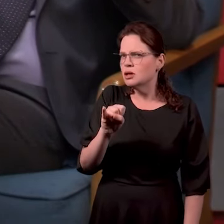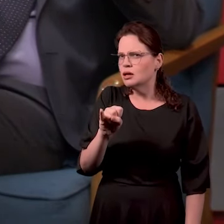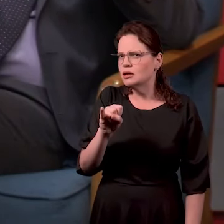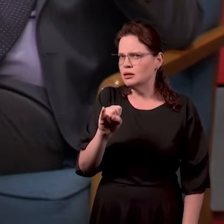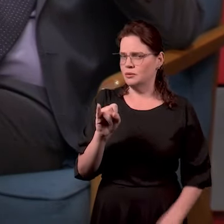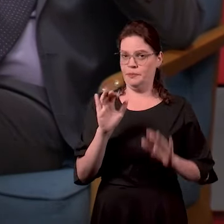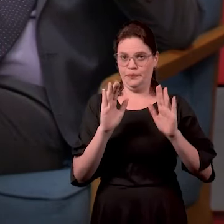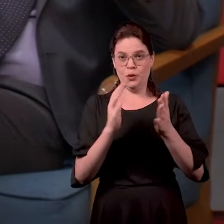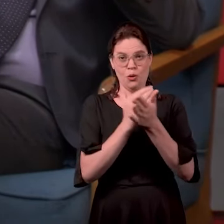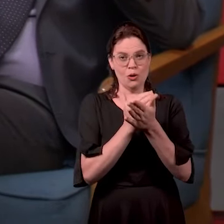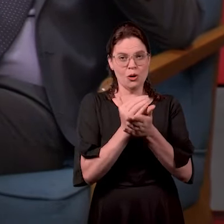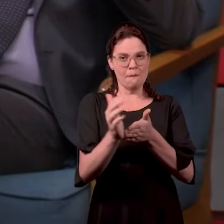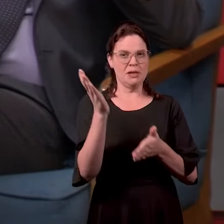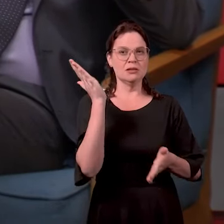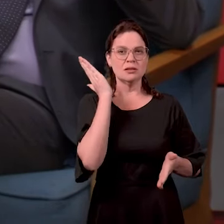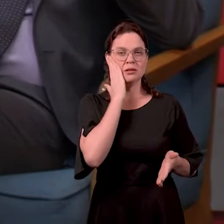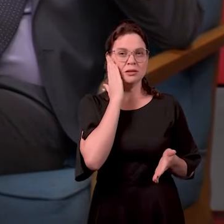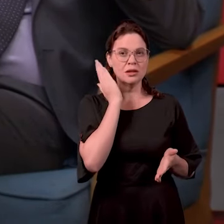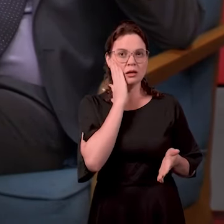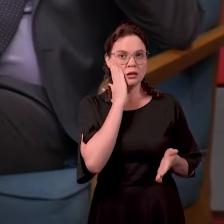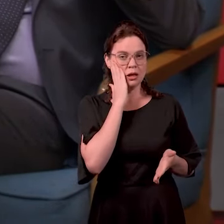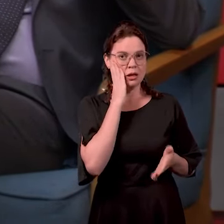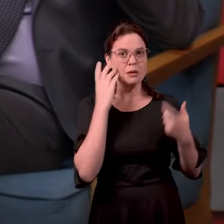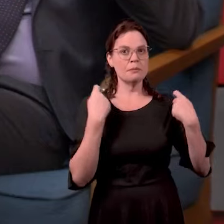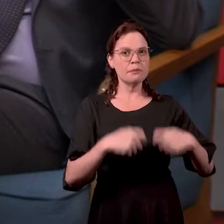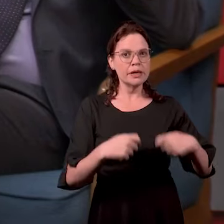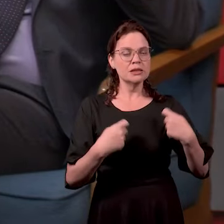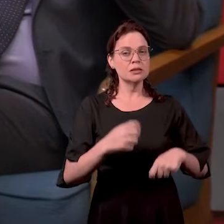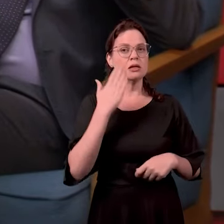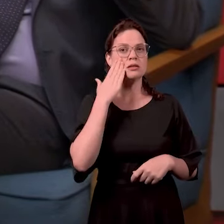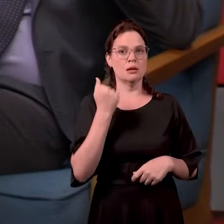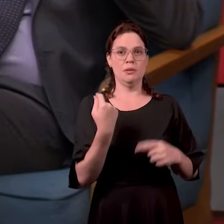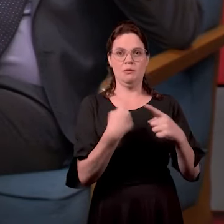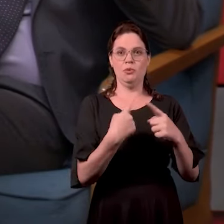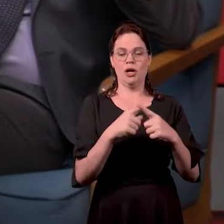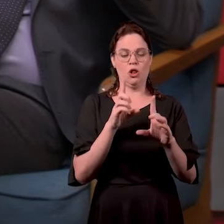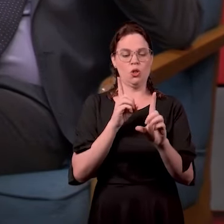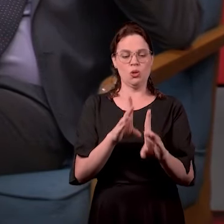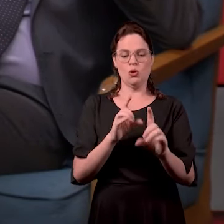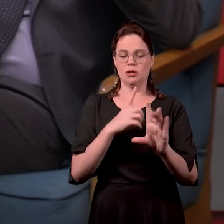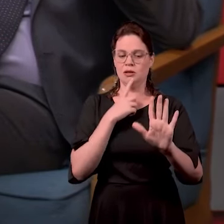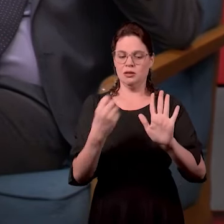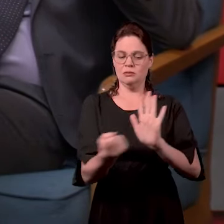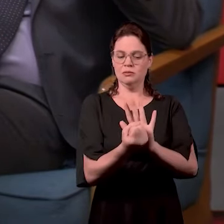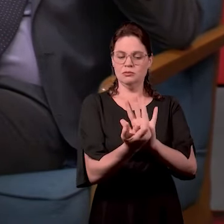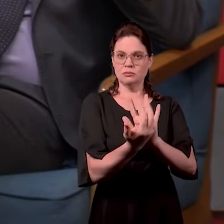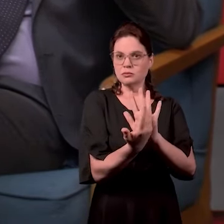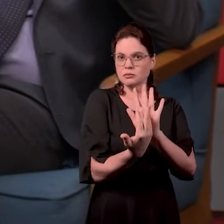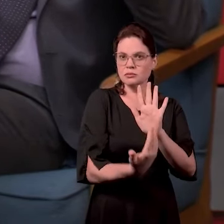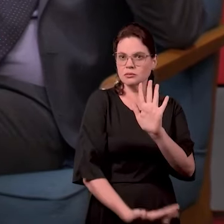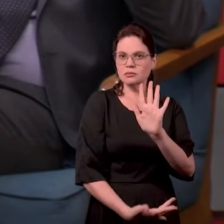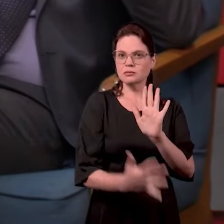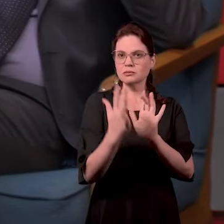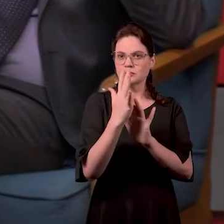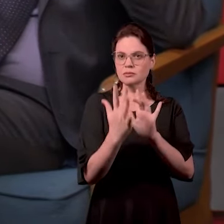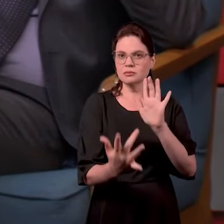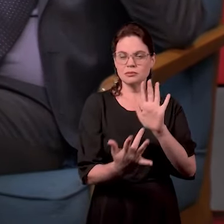a entender, dentro de toda a doutrina de sangue, do sangue,